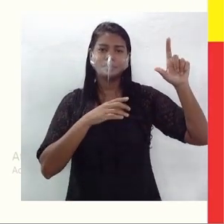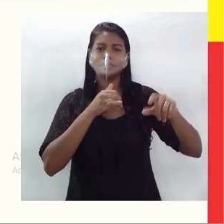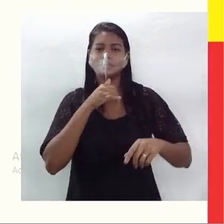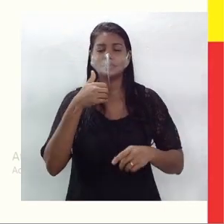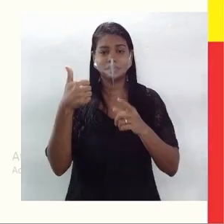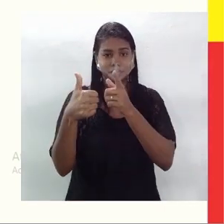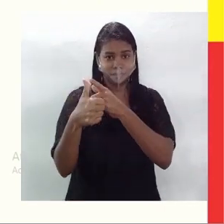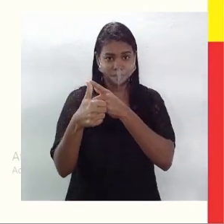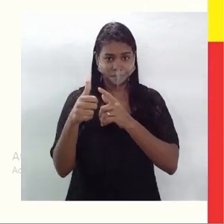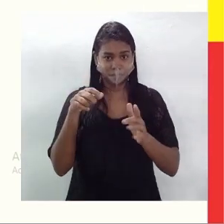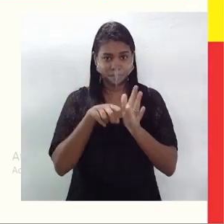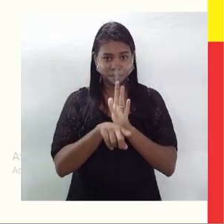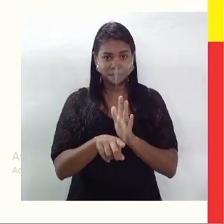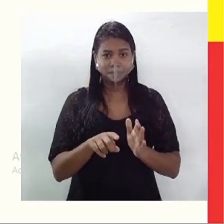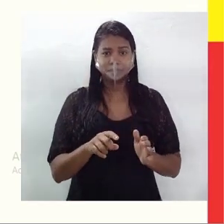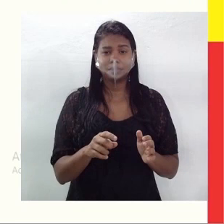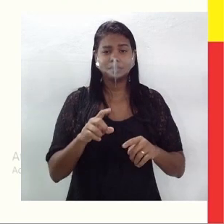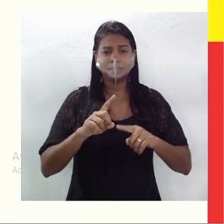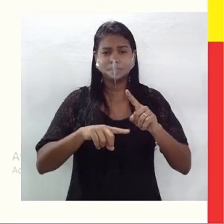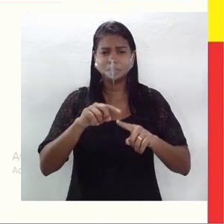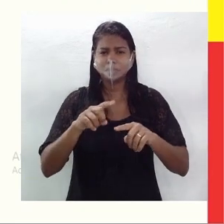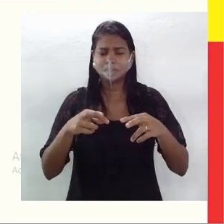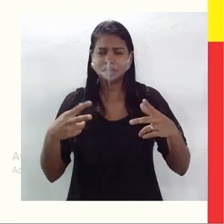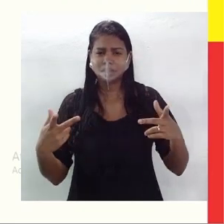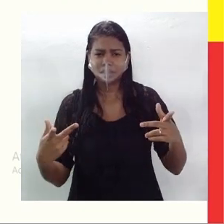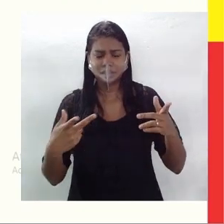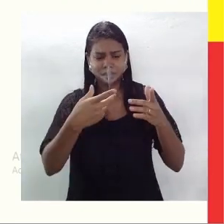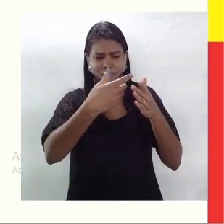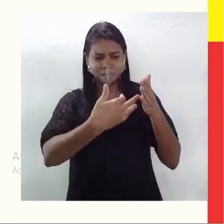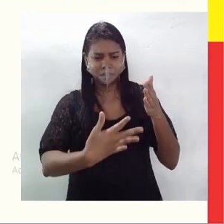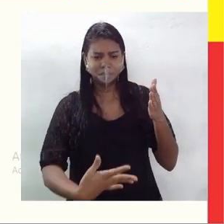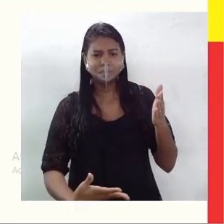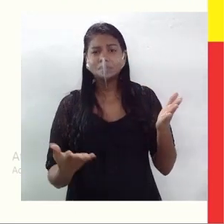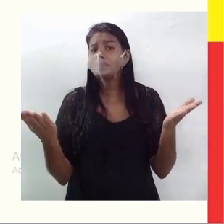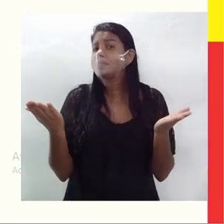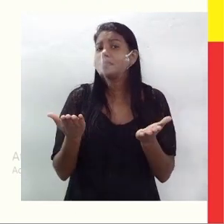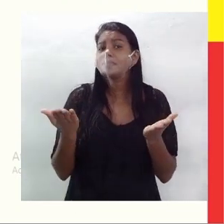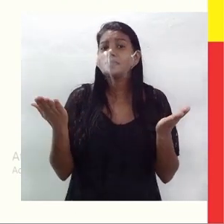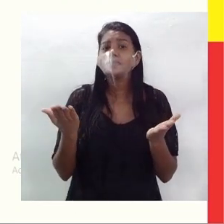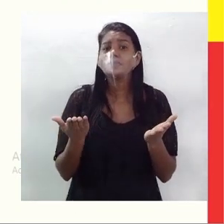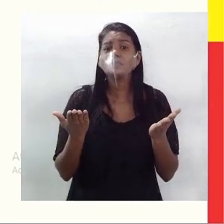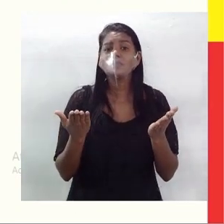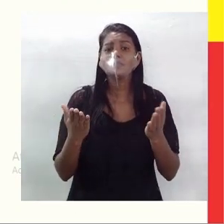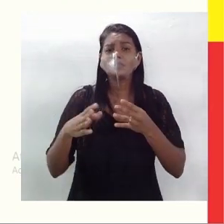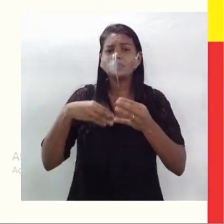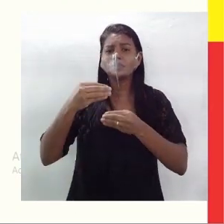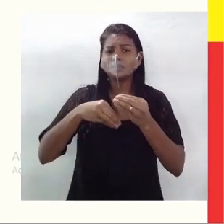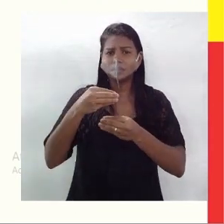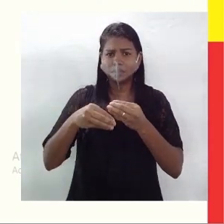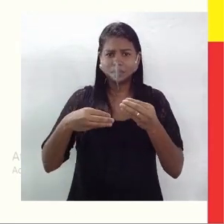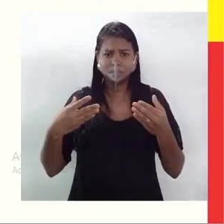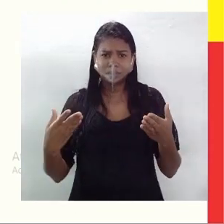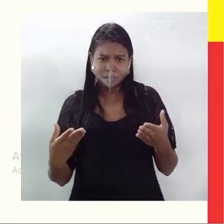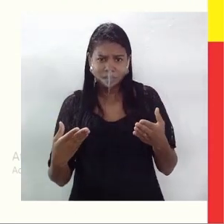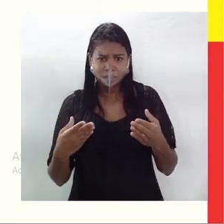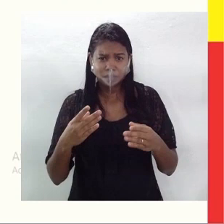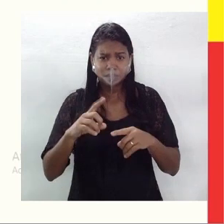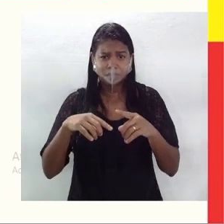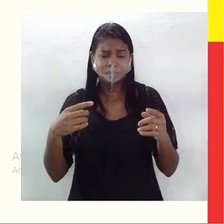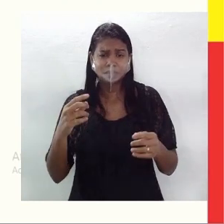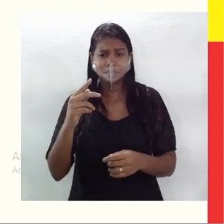primeira questão. Dos materiais abaixo, quais são misturas e quais são